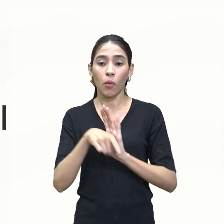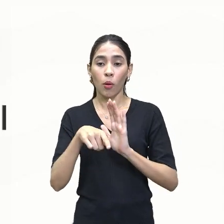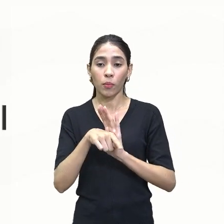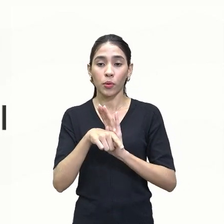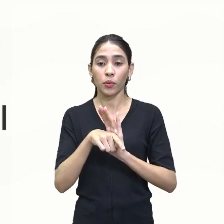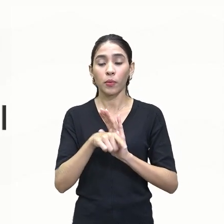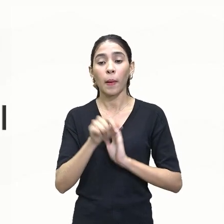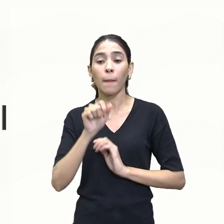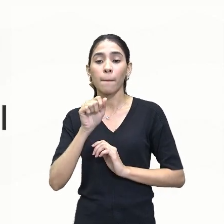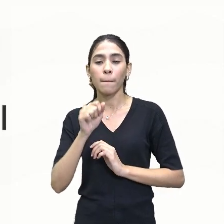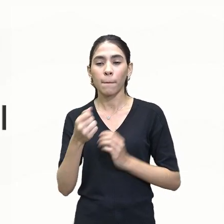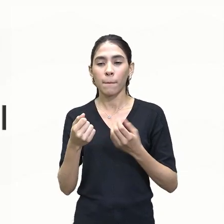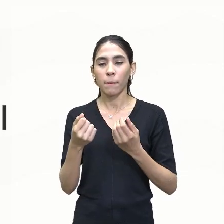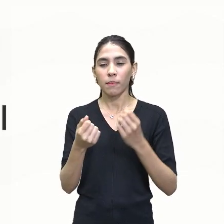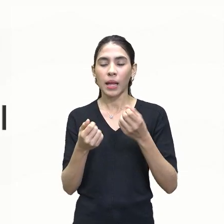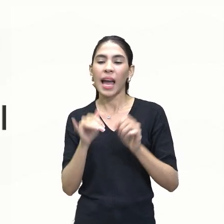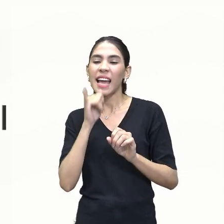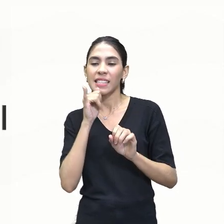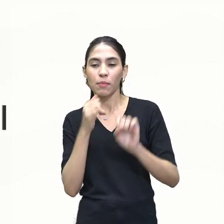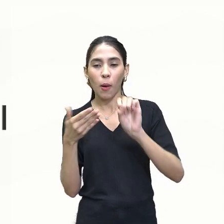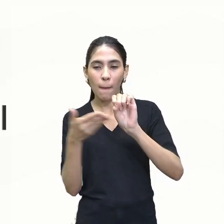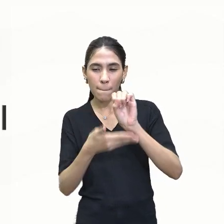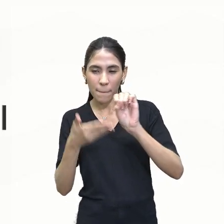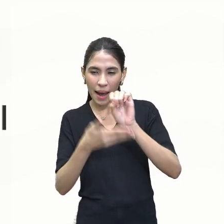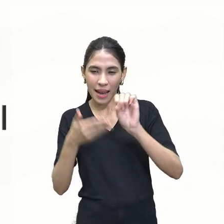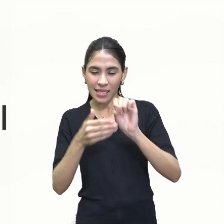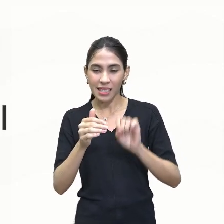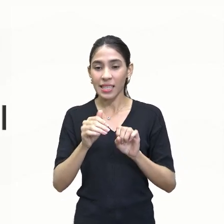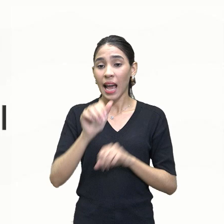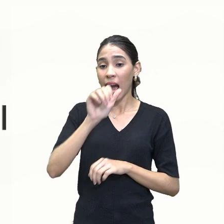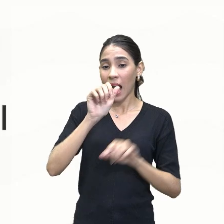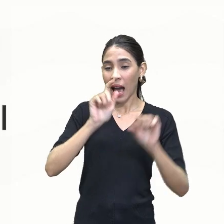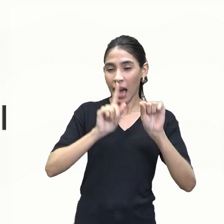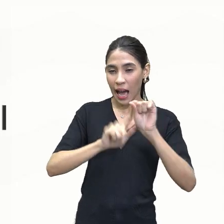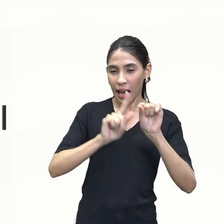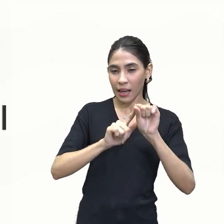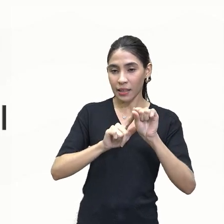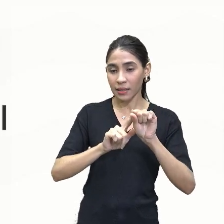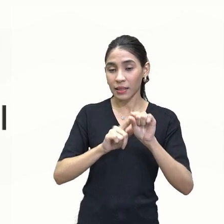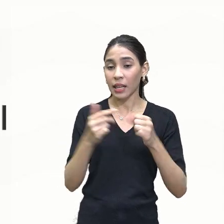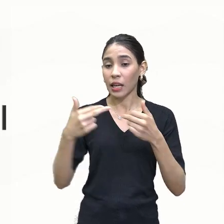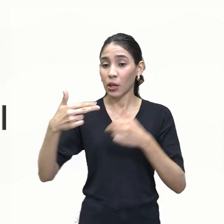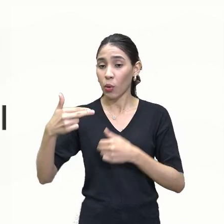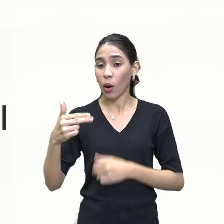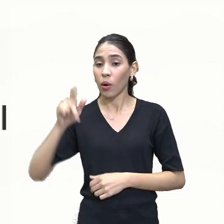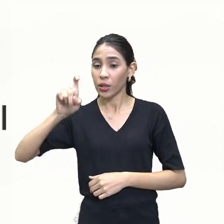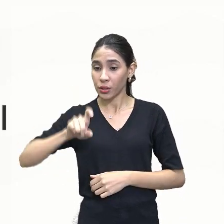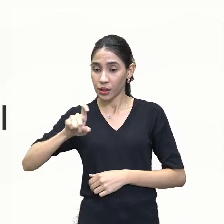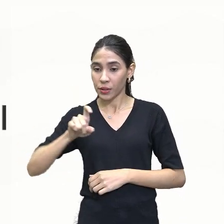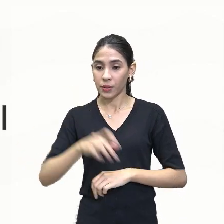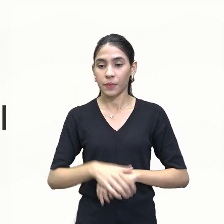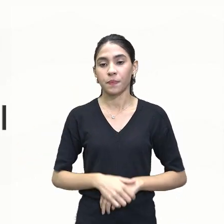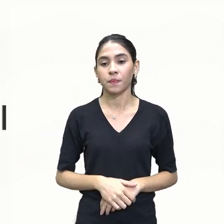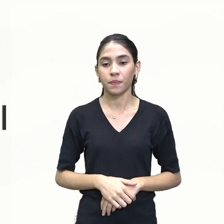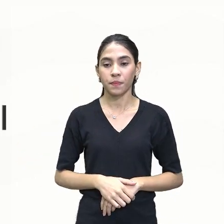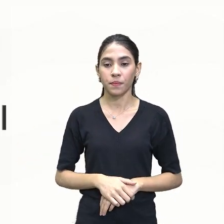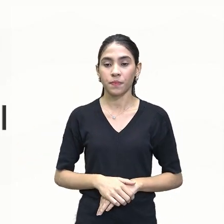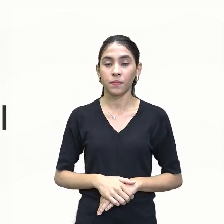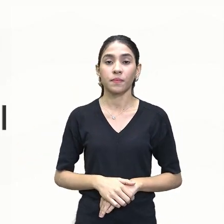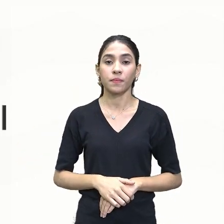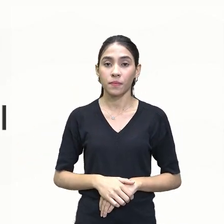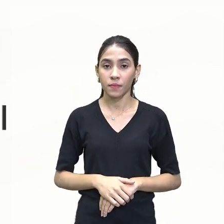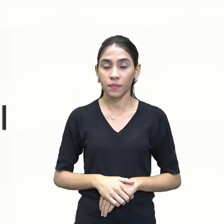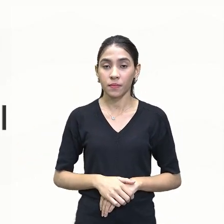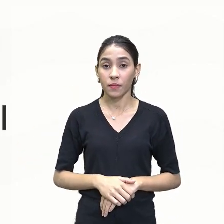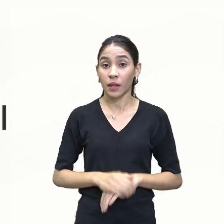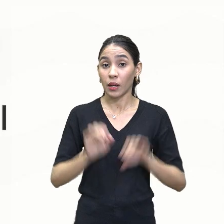a quanto? Vai ser igual a x. Então, o logaritmo vai trabalhar com o expoente. Então, eu escrevo